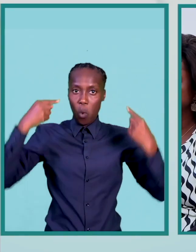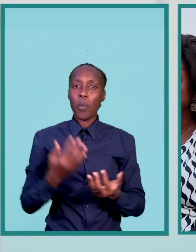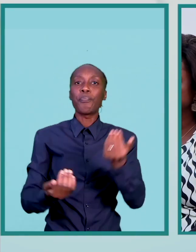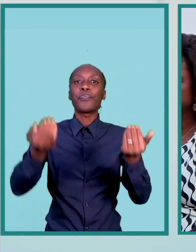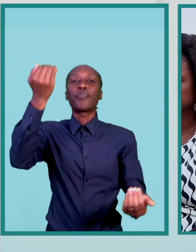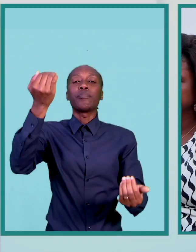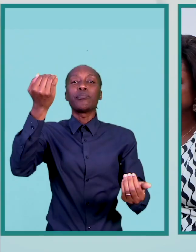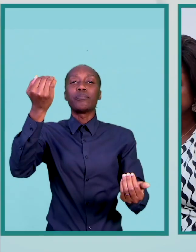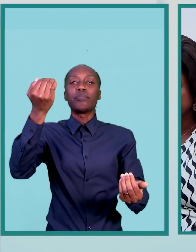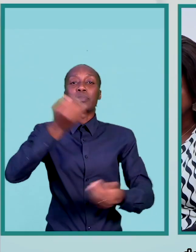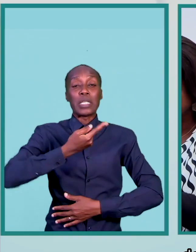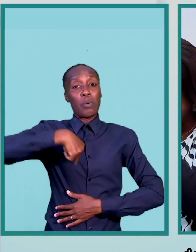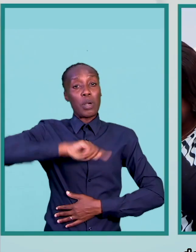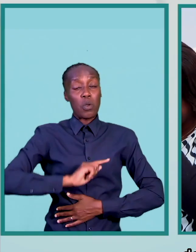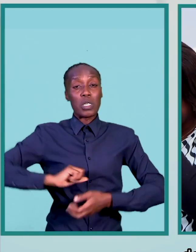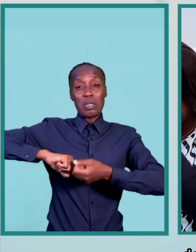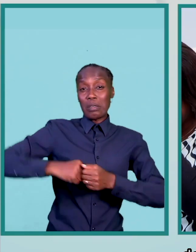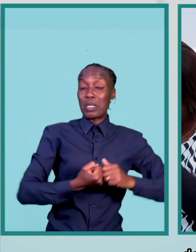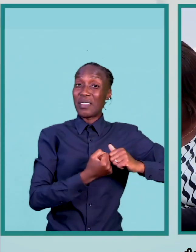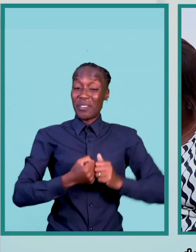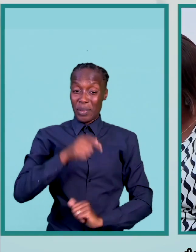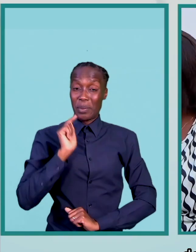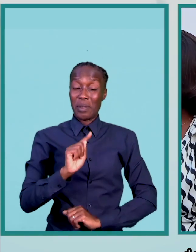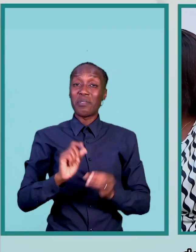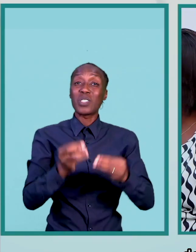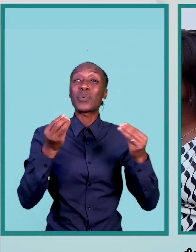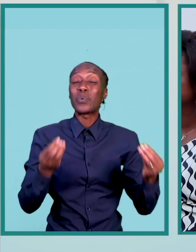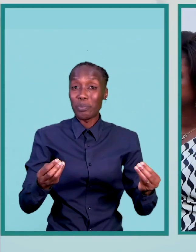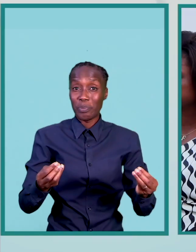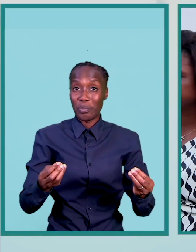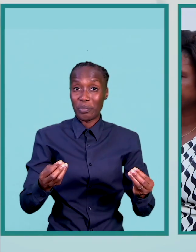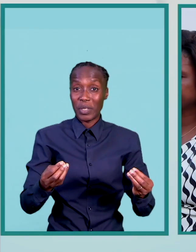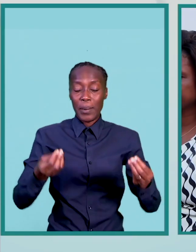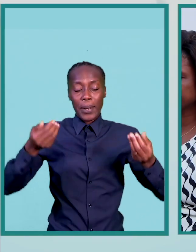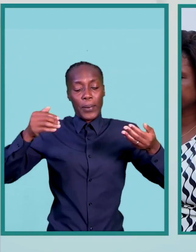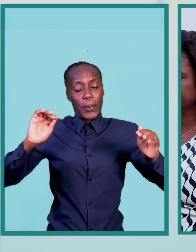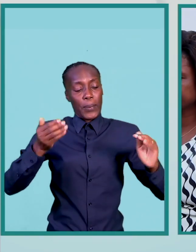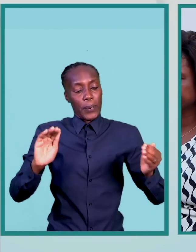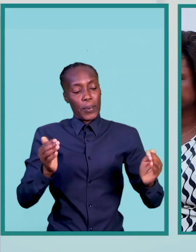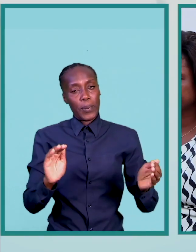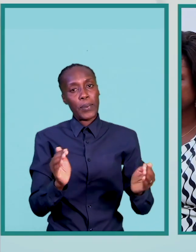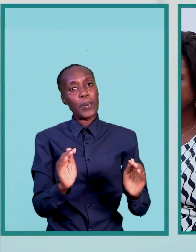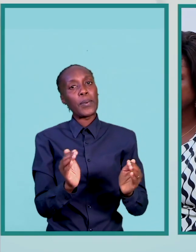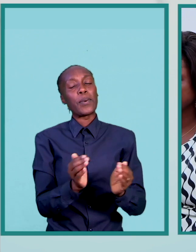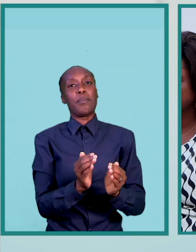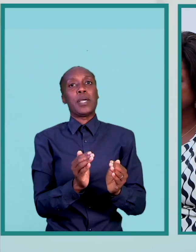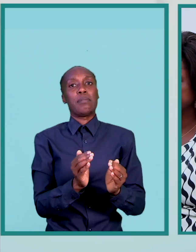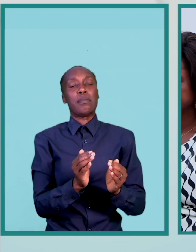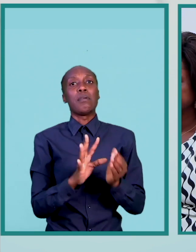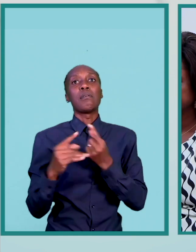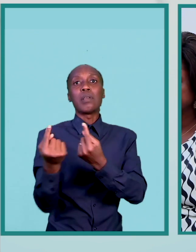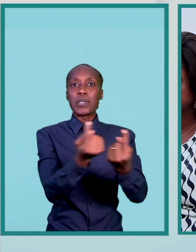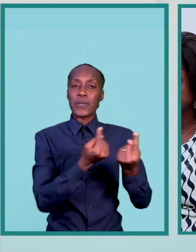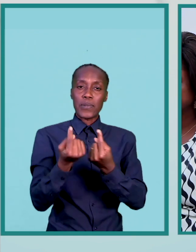isso. Então, do desafio para a implementação das leis é este. Há um desafio enorme no combate, que é